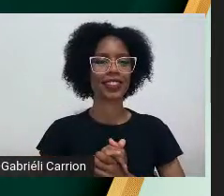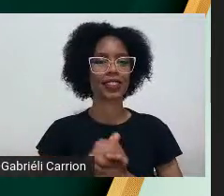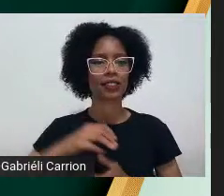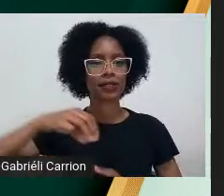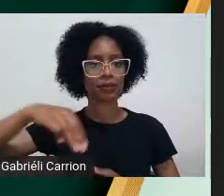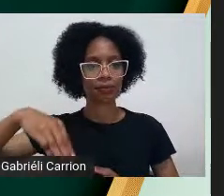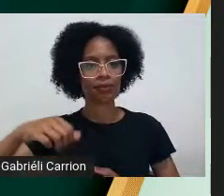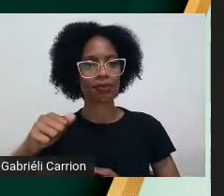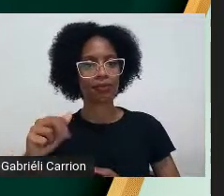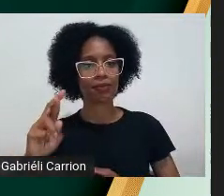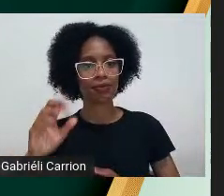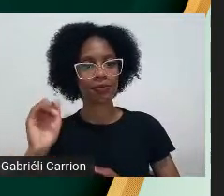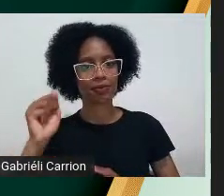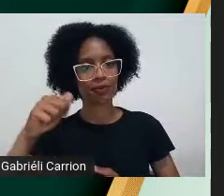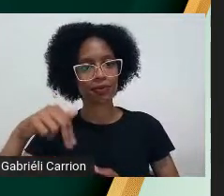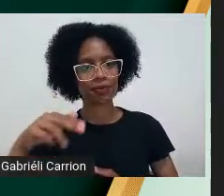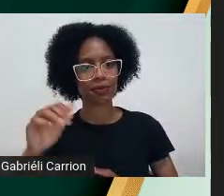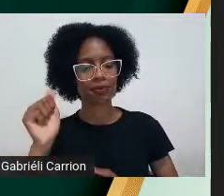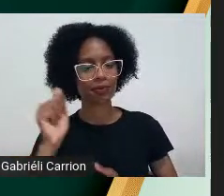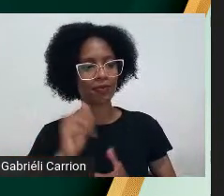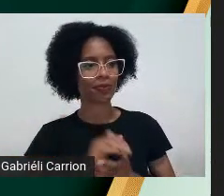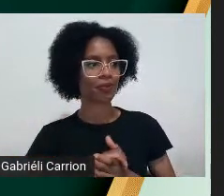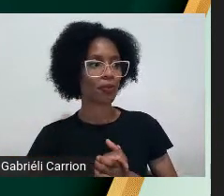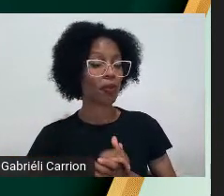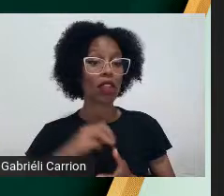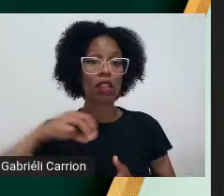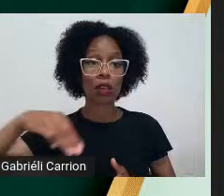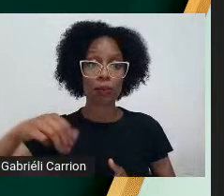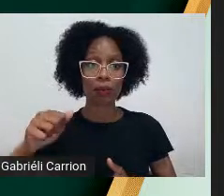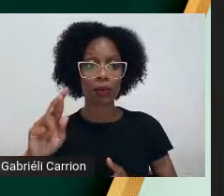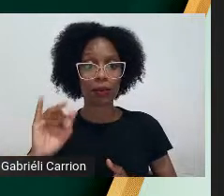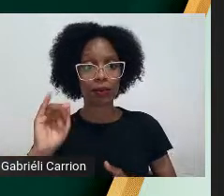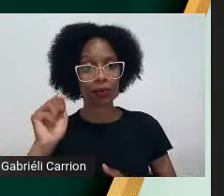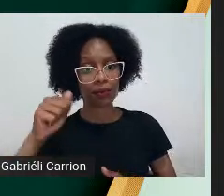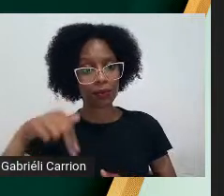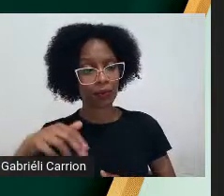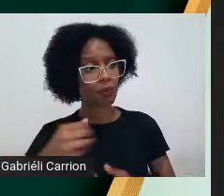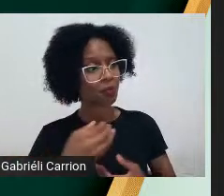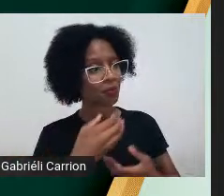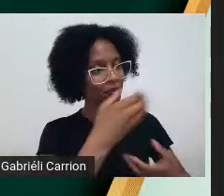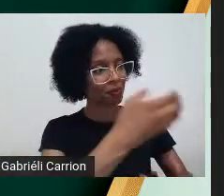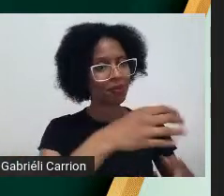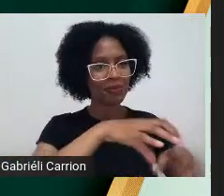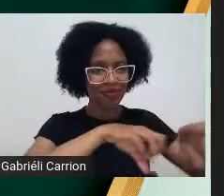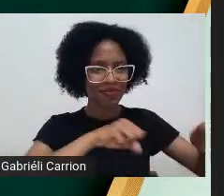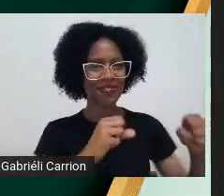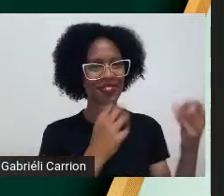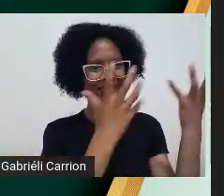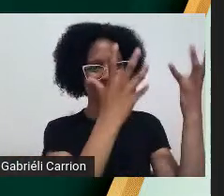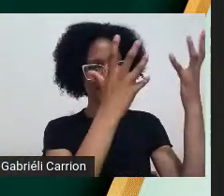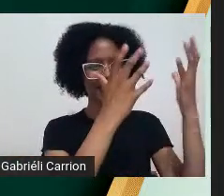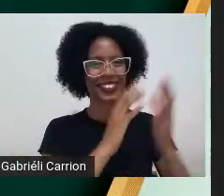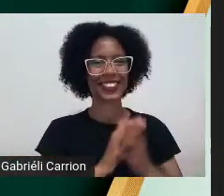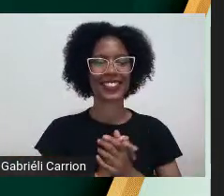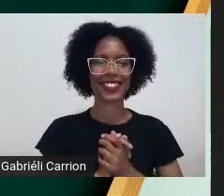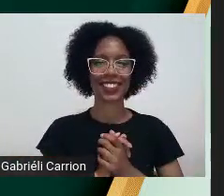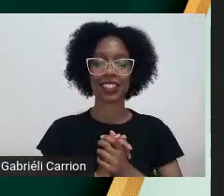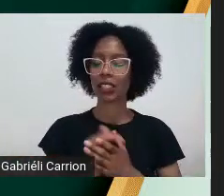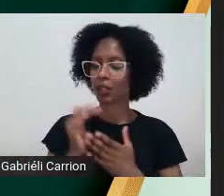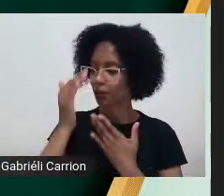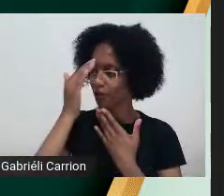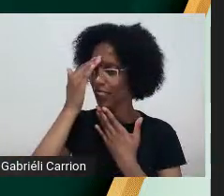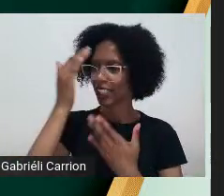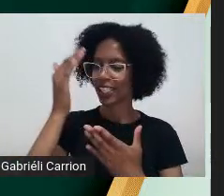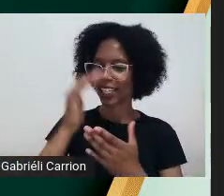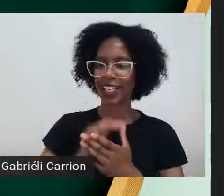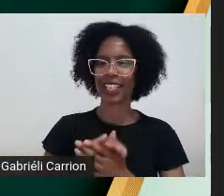Mariana de Oliveira. Mariana de Oliveira, confiro-te o grau. Parabéns. Muito obrigada. Gostaria